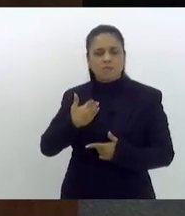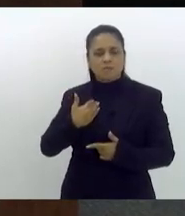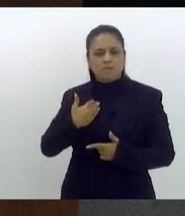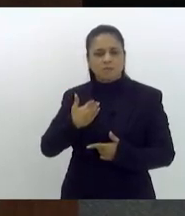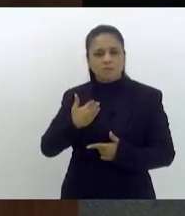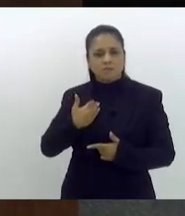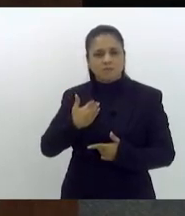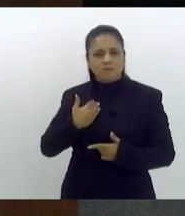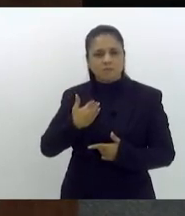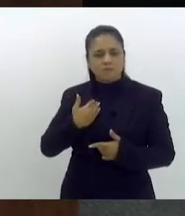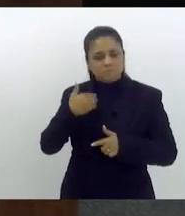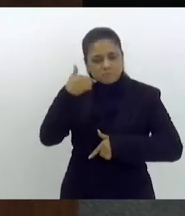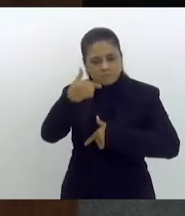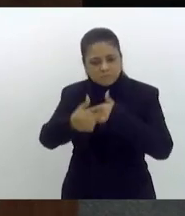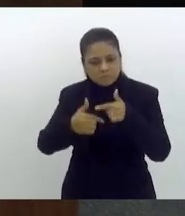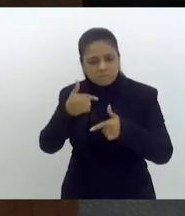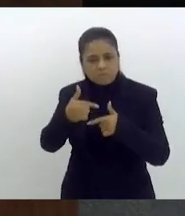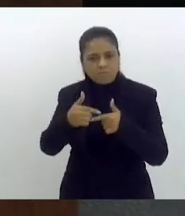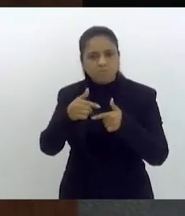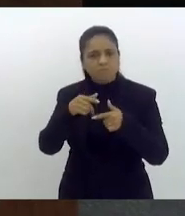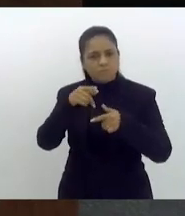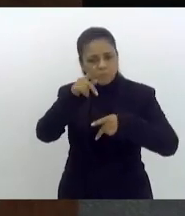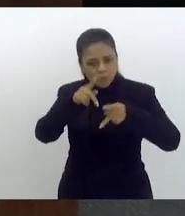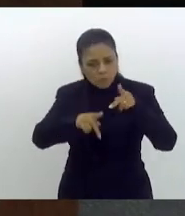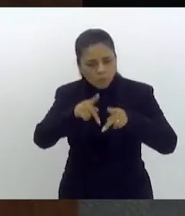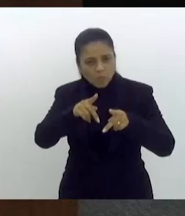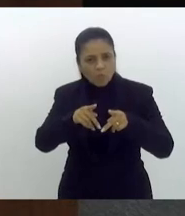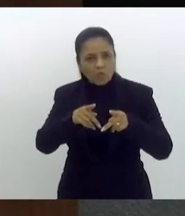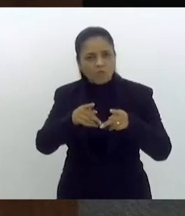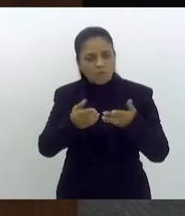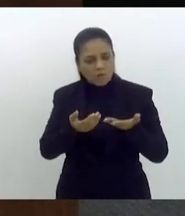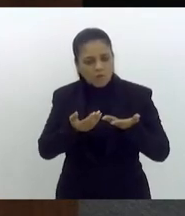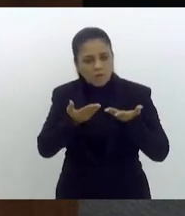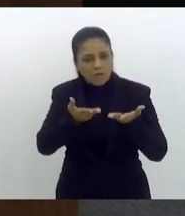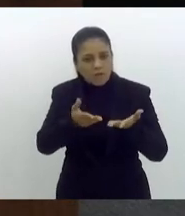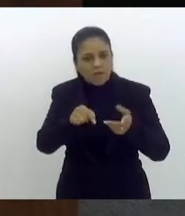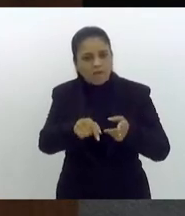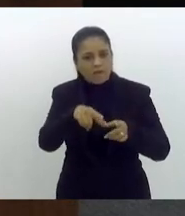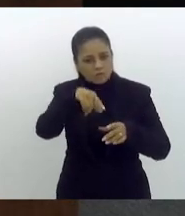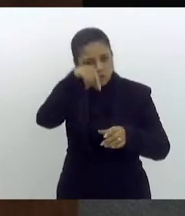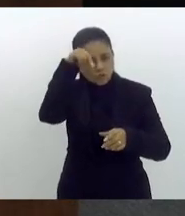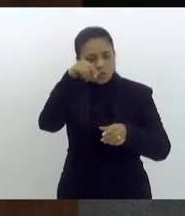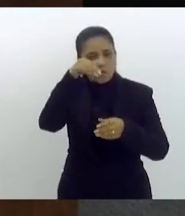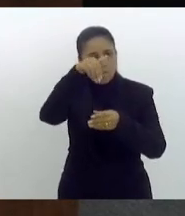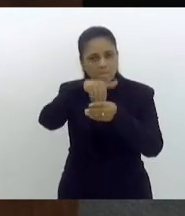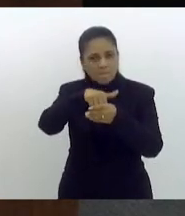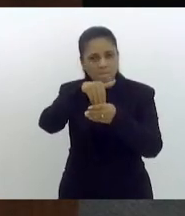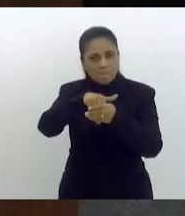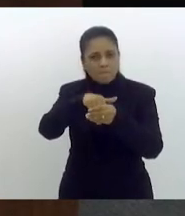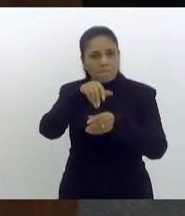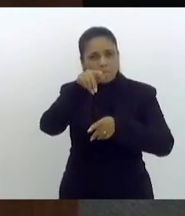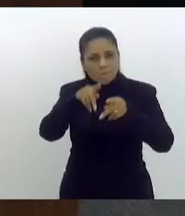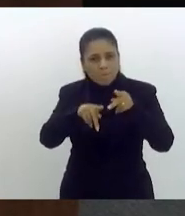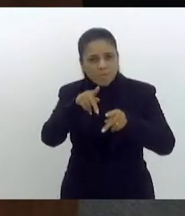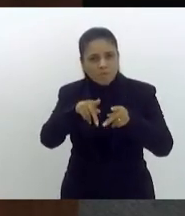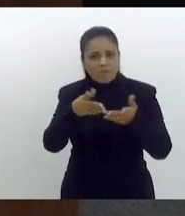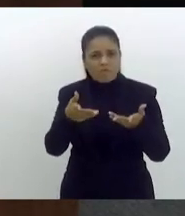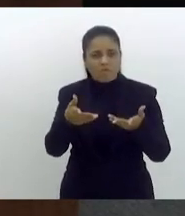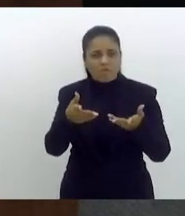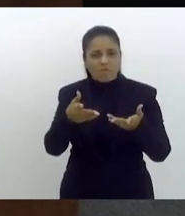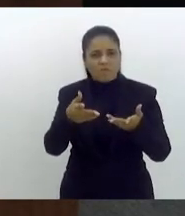trabalhando em favor de um povo que fomos escolhidos pelo povo estarmos ouvindo determinadas coisas